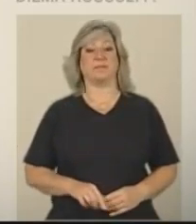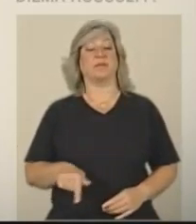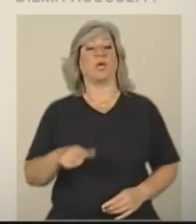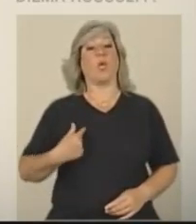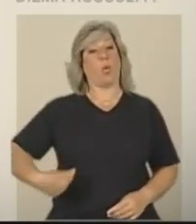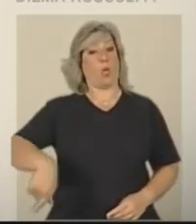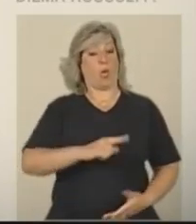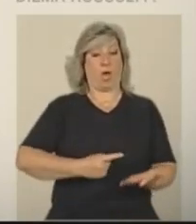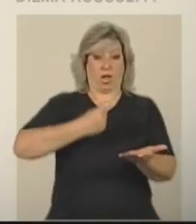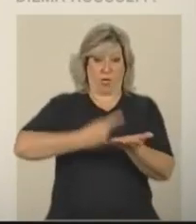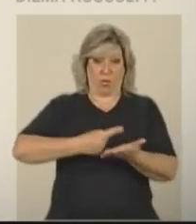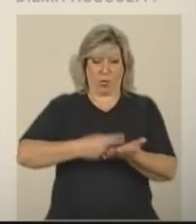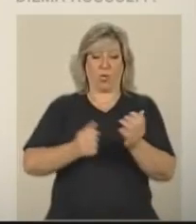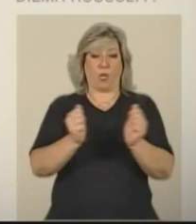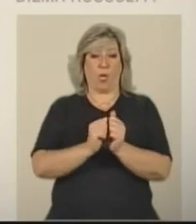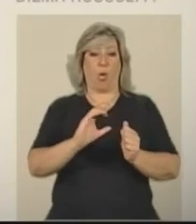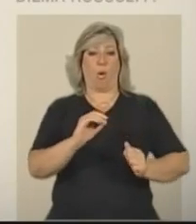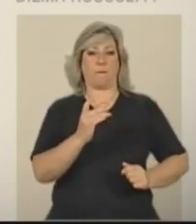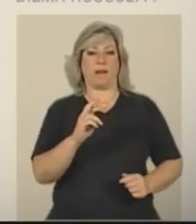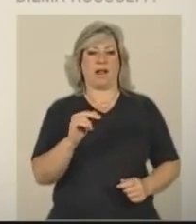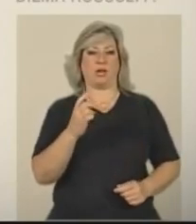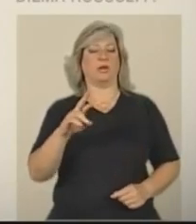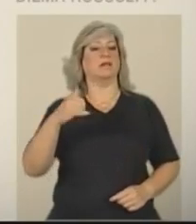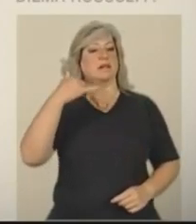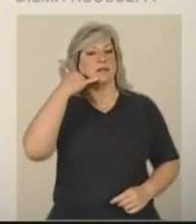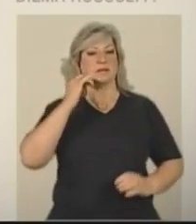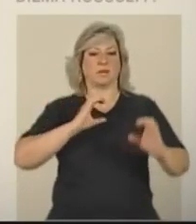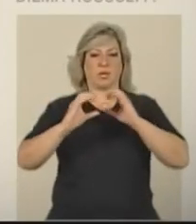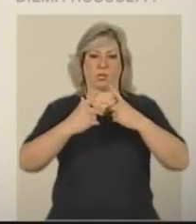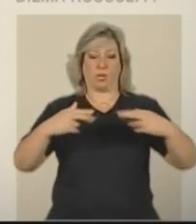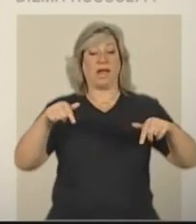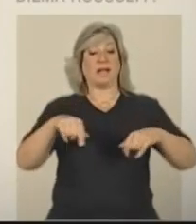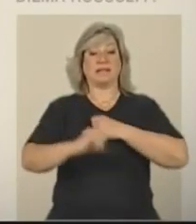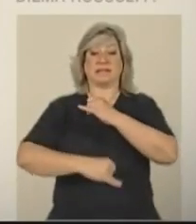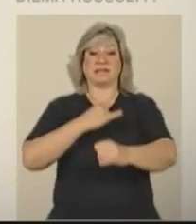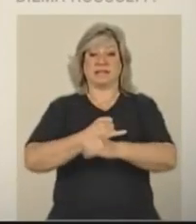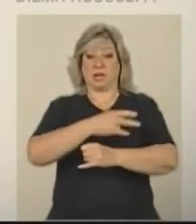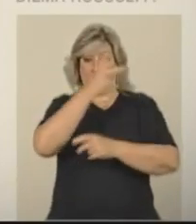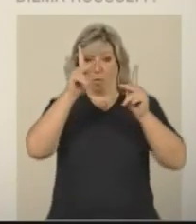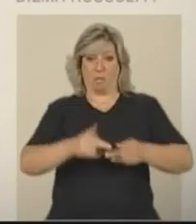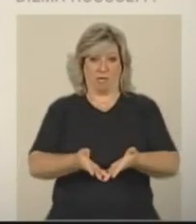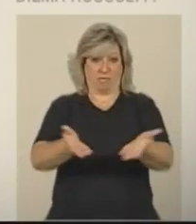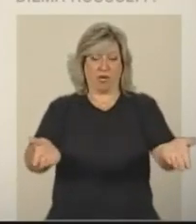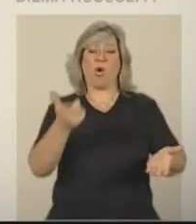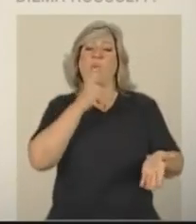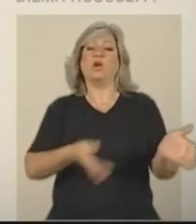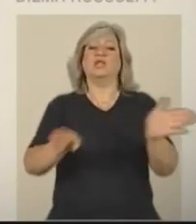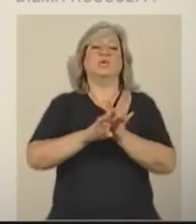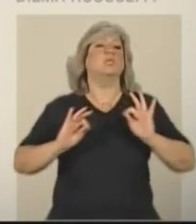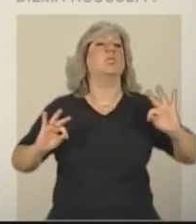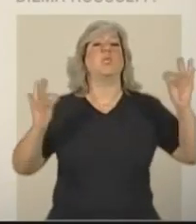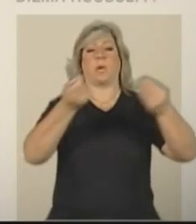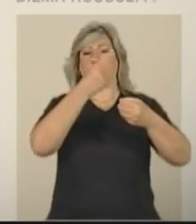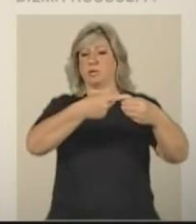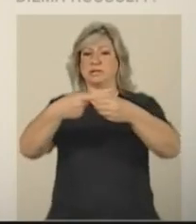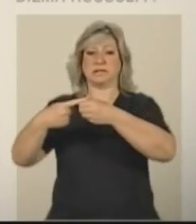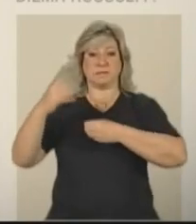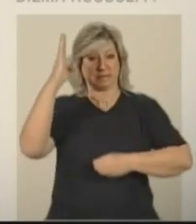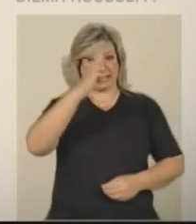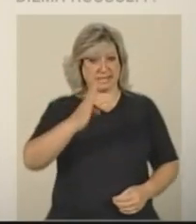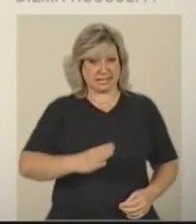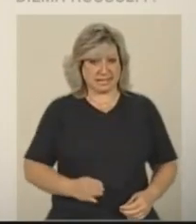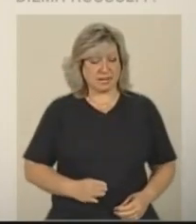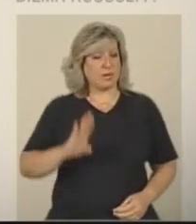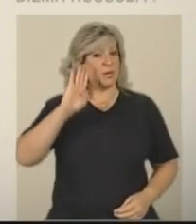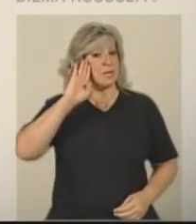nosso acordo com as operadoras de telefonia é de que essa internet popular chegue a todos os municípios brasileiros,